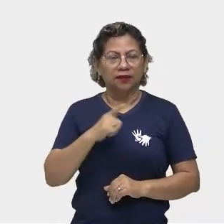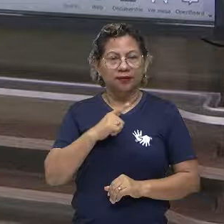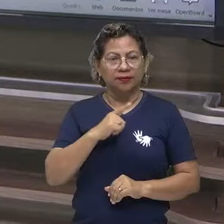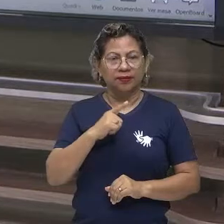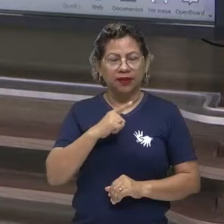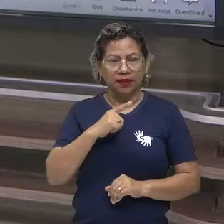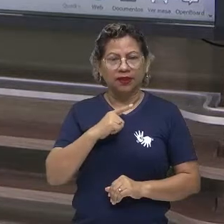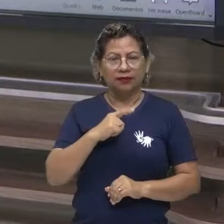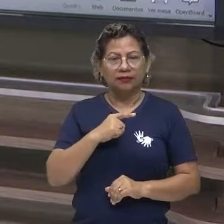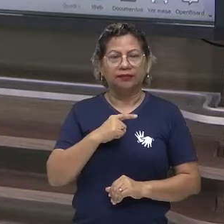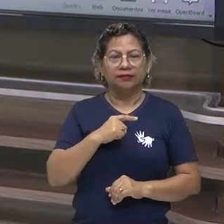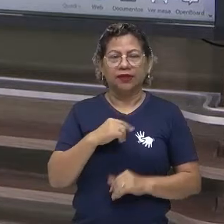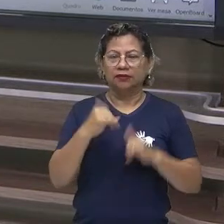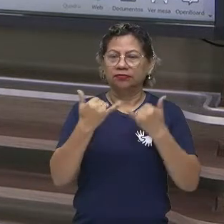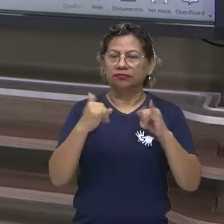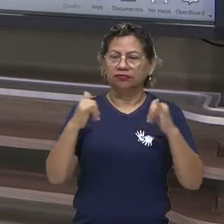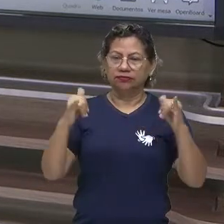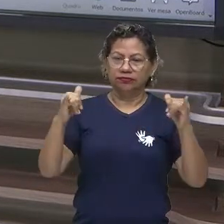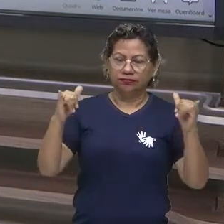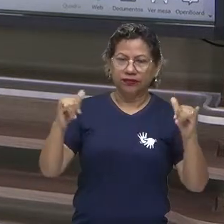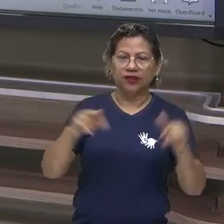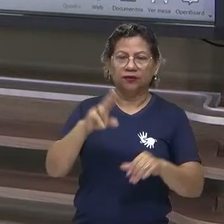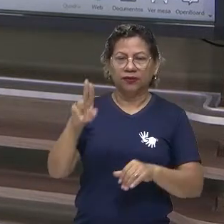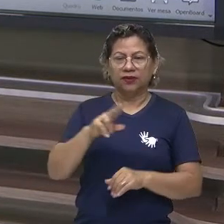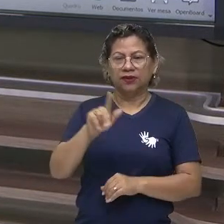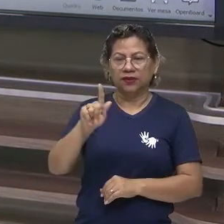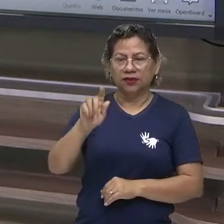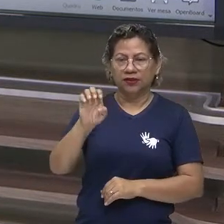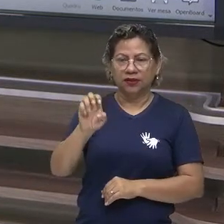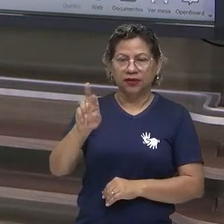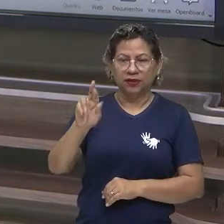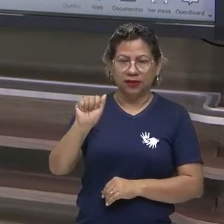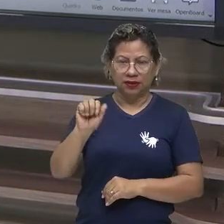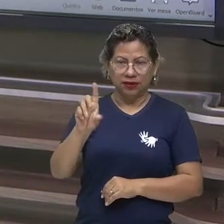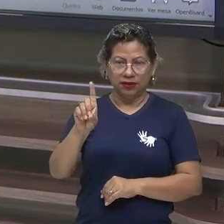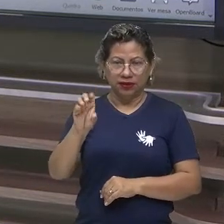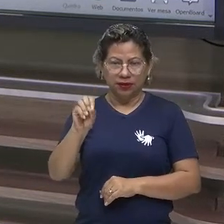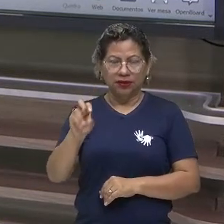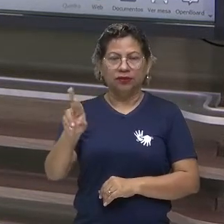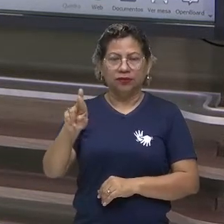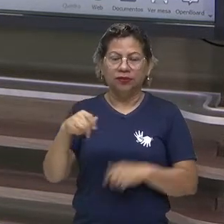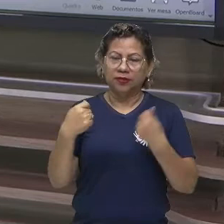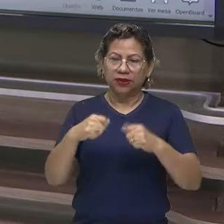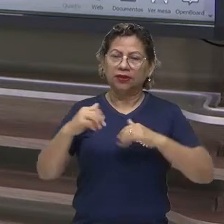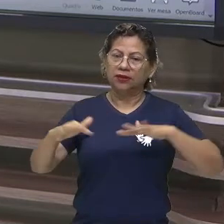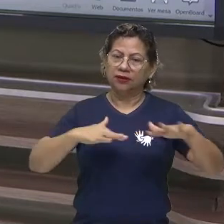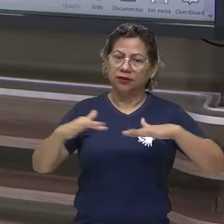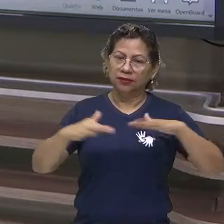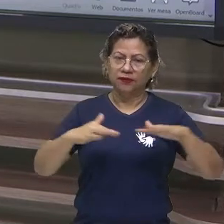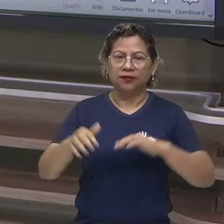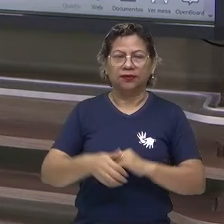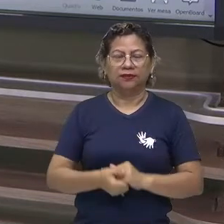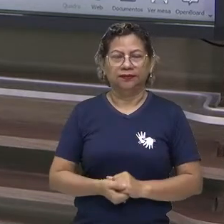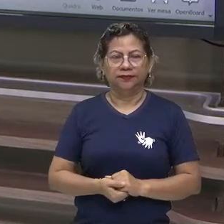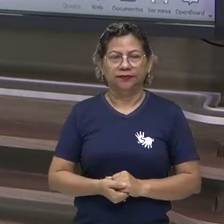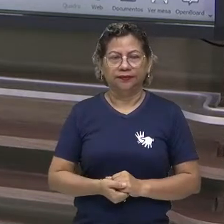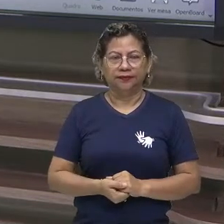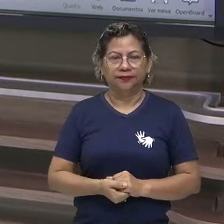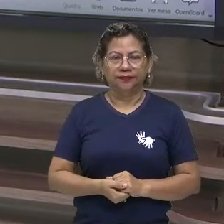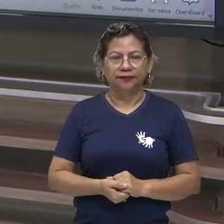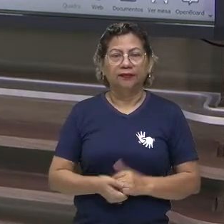A eletricidade através do gerador. E para isso é necessário aquele movimento, tá bom? E aí